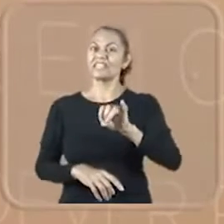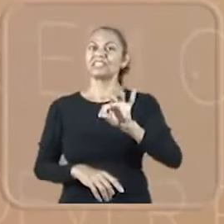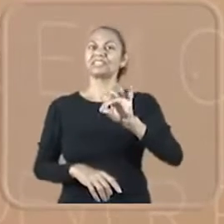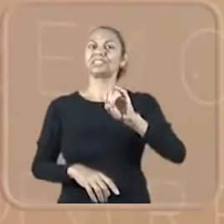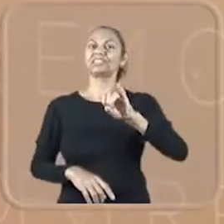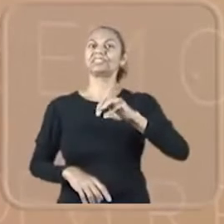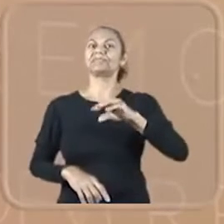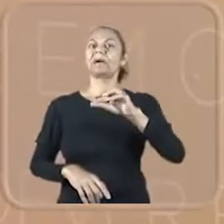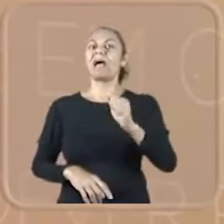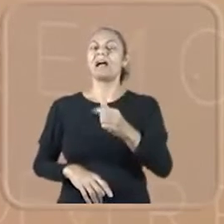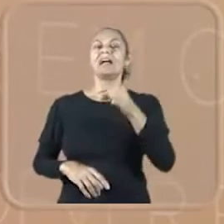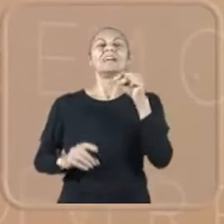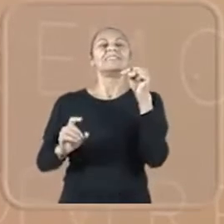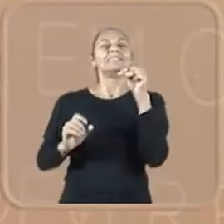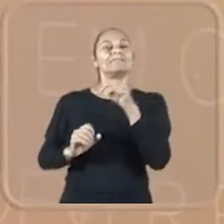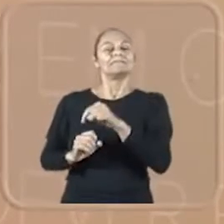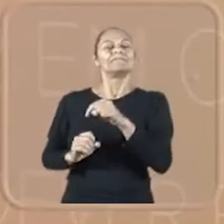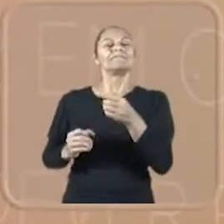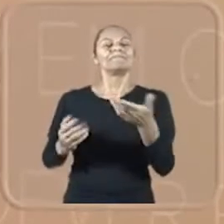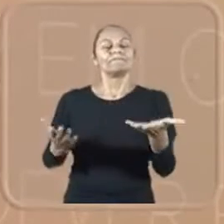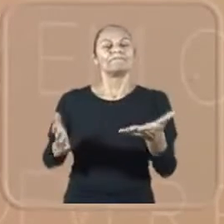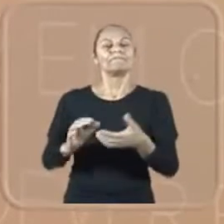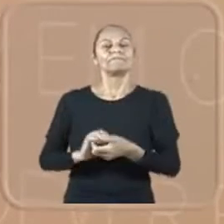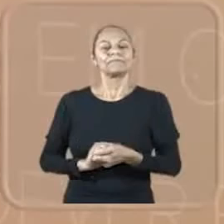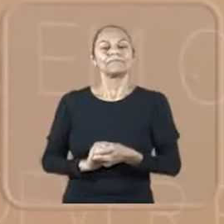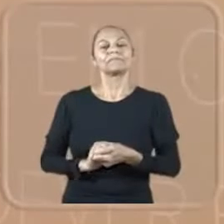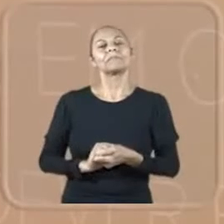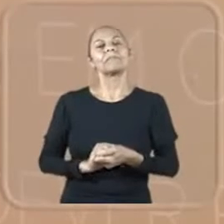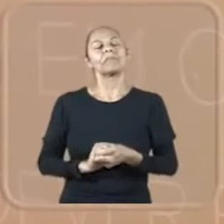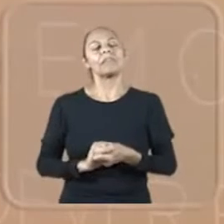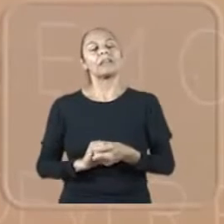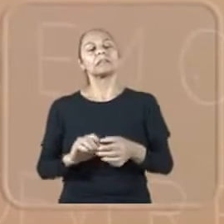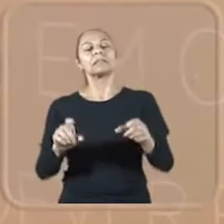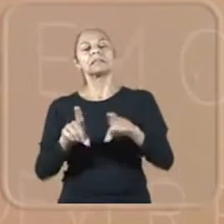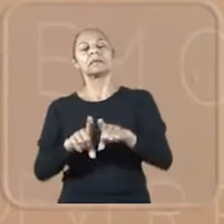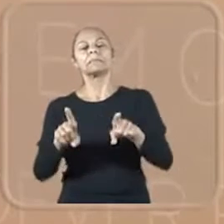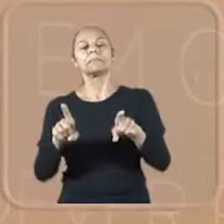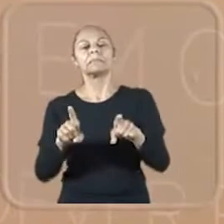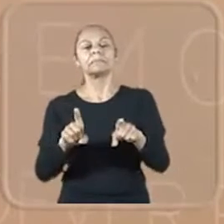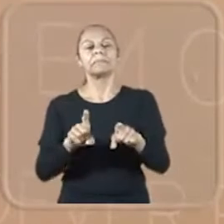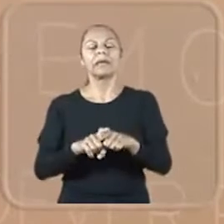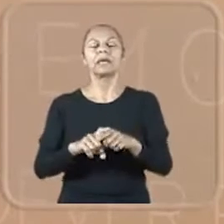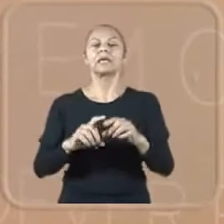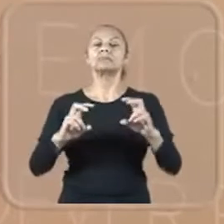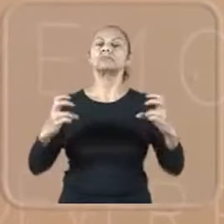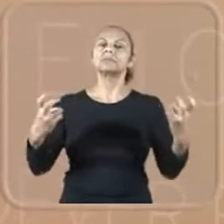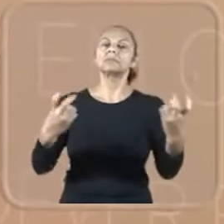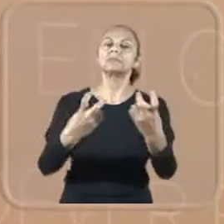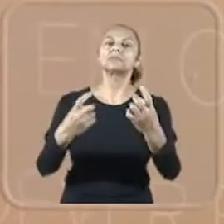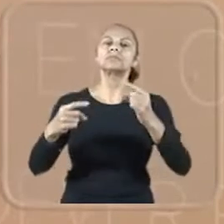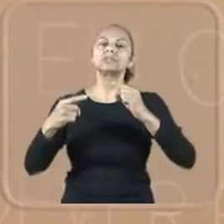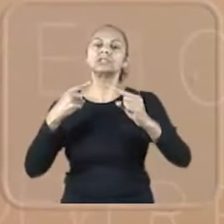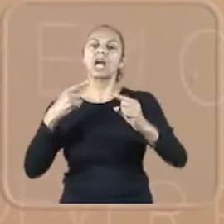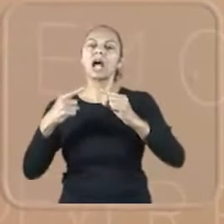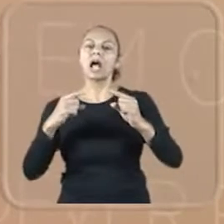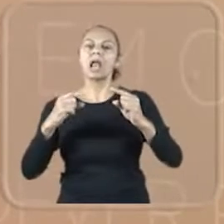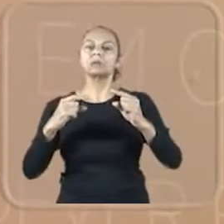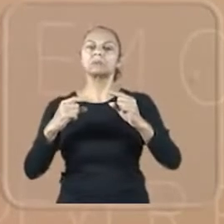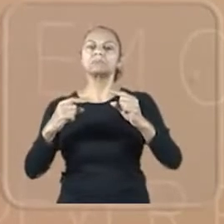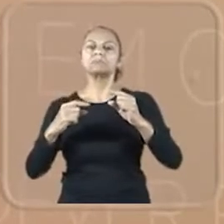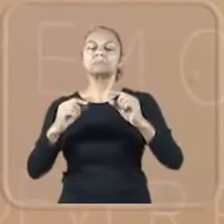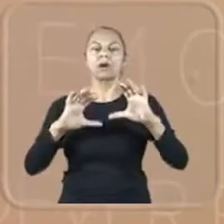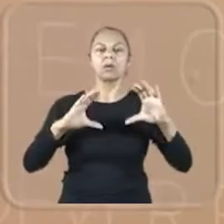programas americanos, está usada na criminal realmente, né, a vítima e agressor. Nós temos a questão dos círculos de diálogo, que são levados